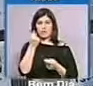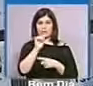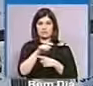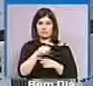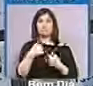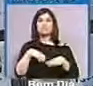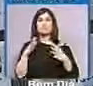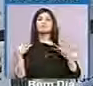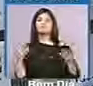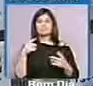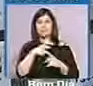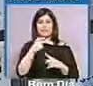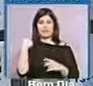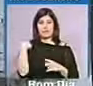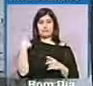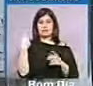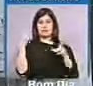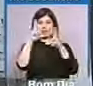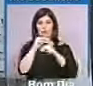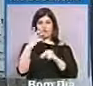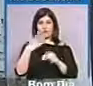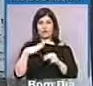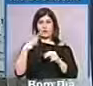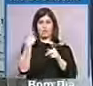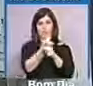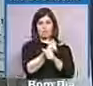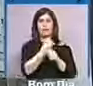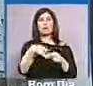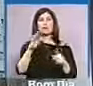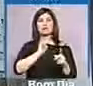comprarem uma casa nova, primeiro têm de vender a antiga.